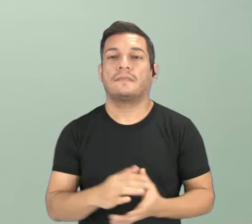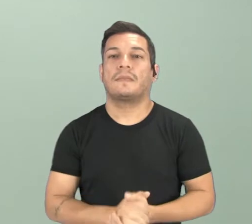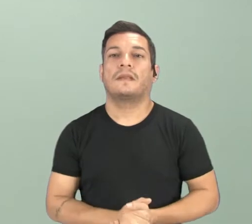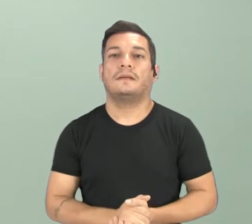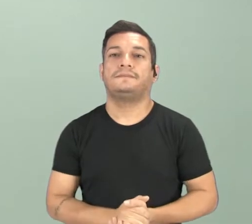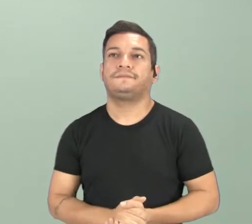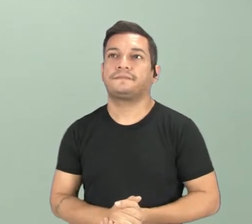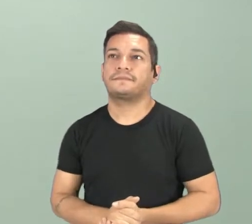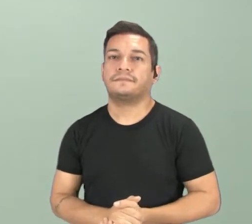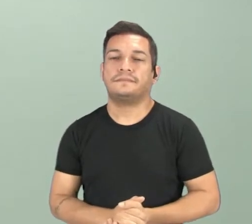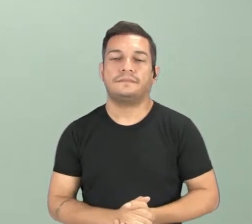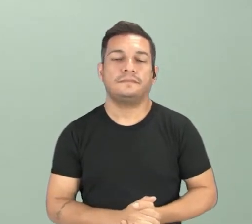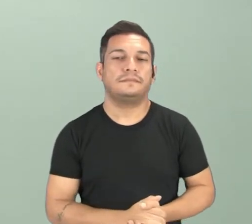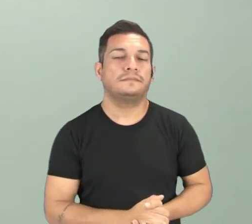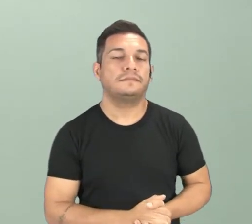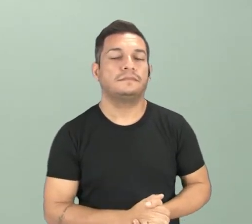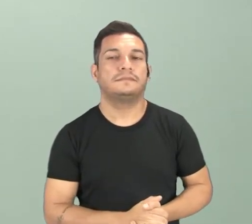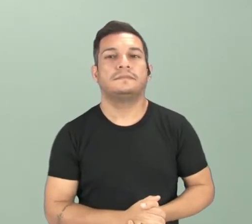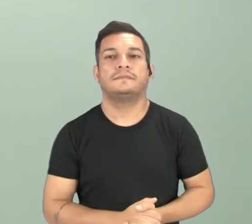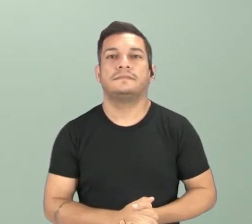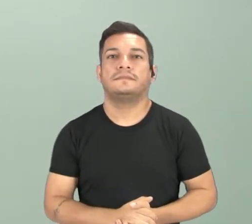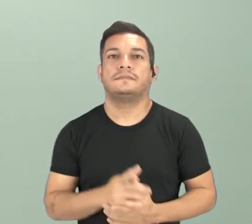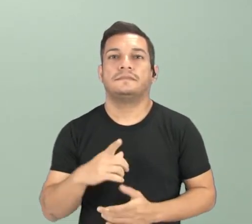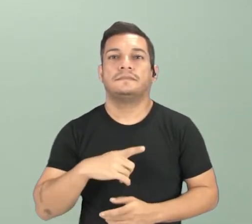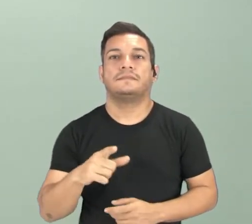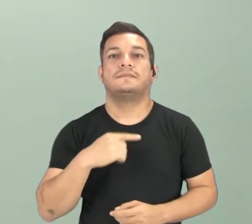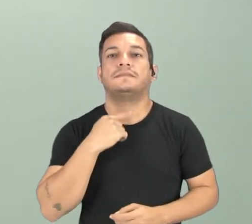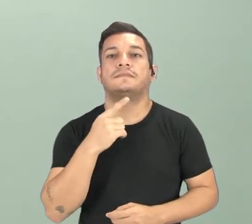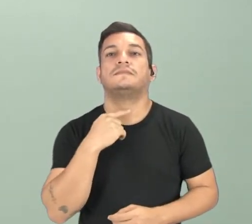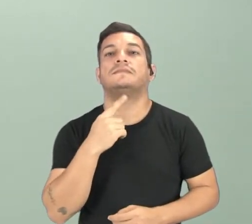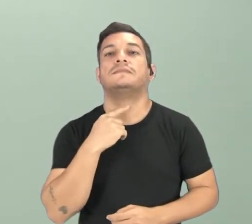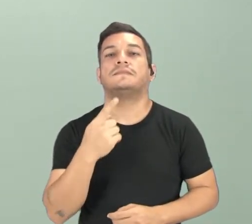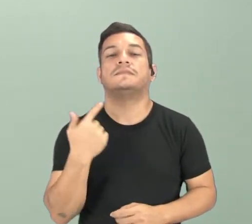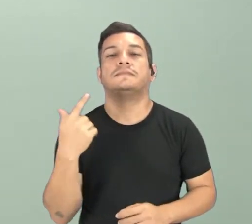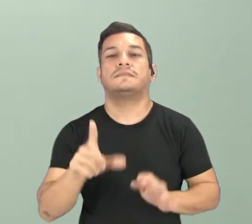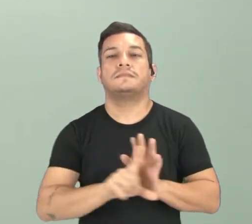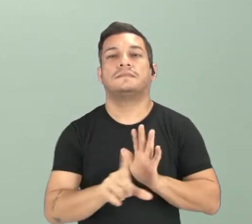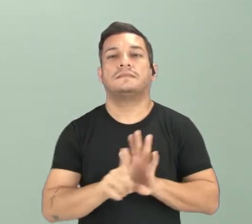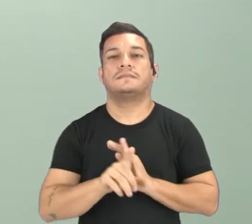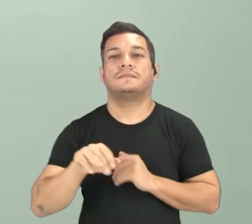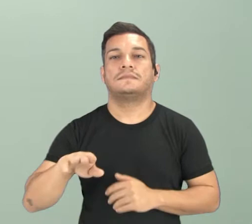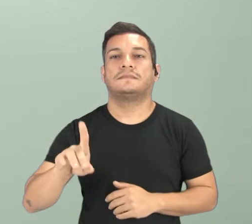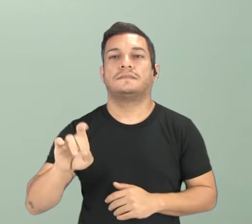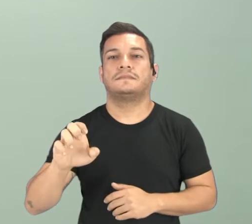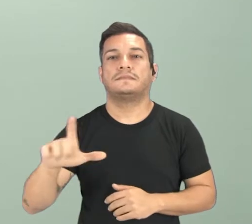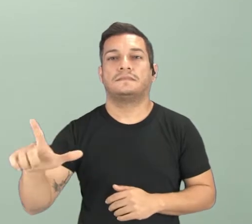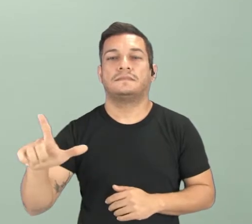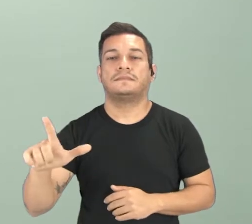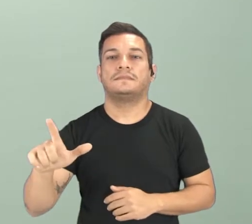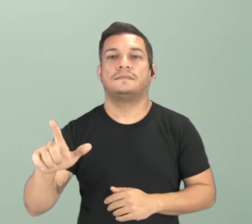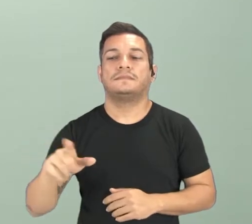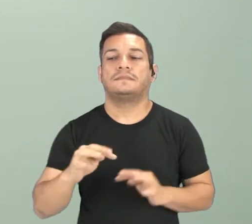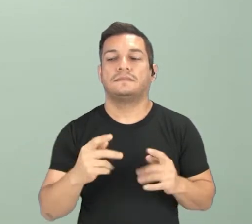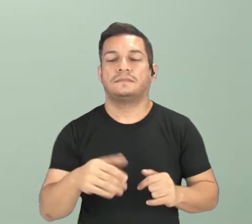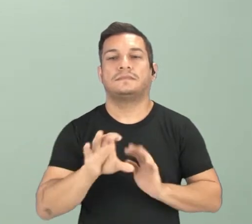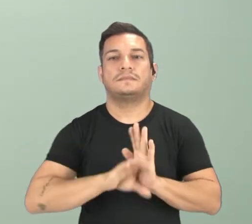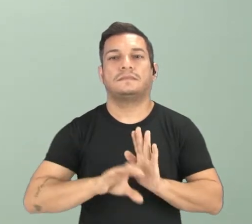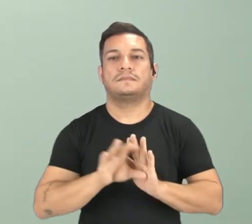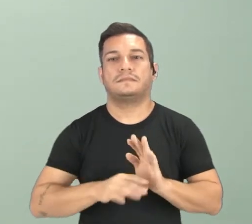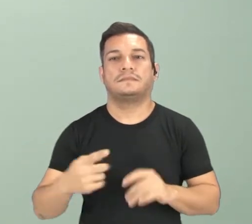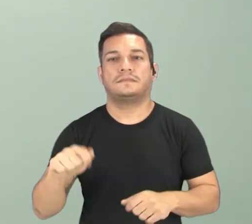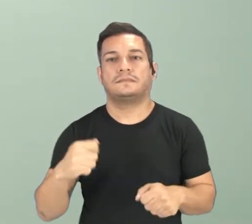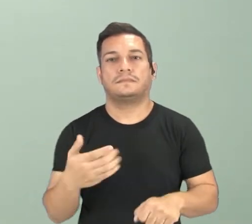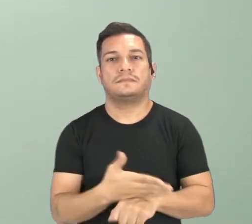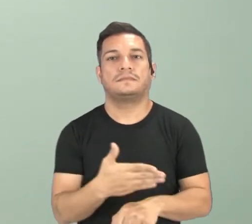bem? Então, eu reforço, se você tem alguma dúvida, primeira lei de Mendel, segunda, pleiotropia, todos esses conteúdos você